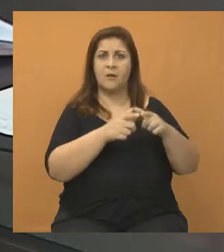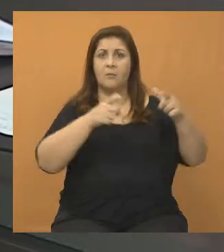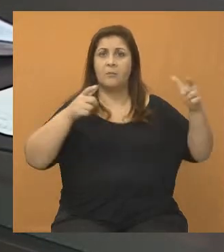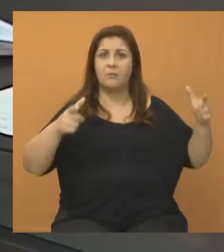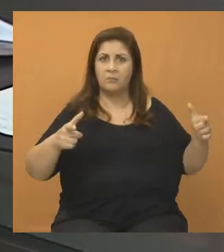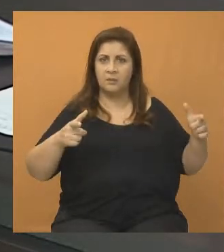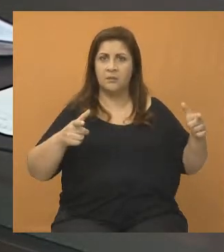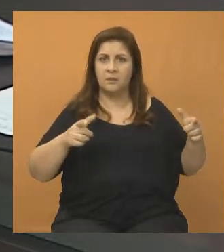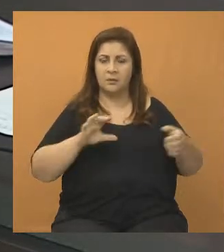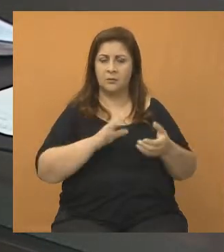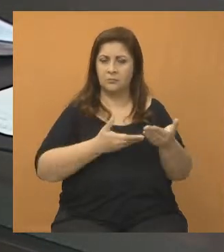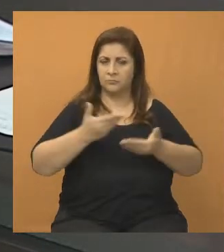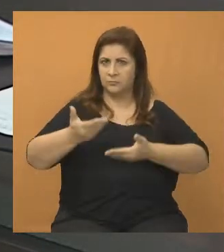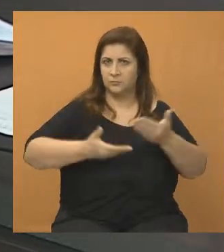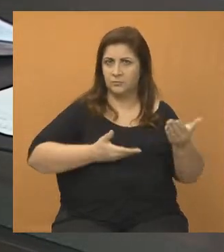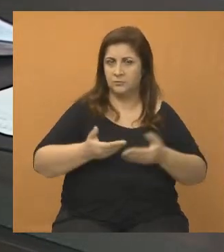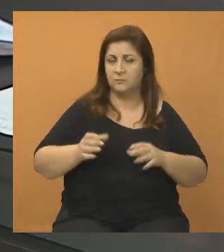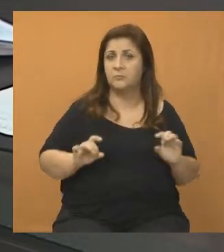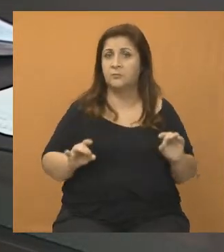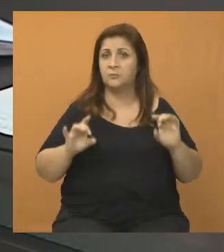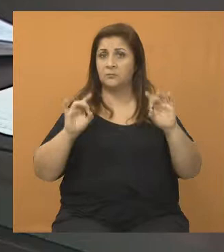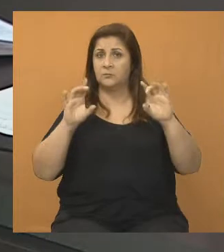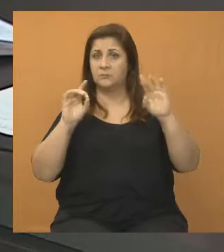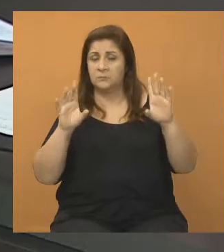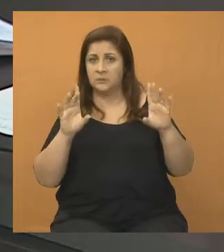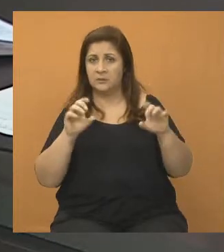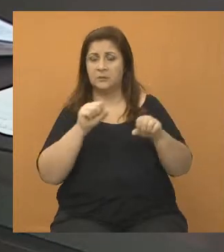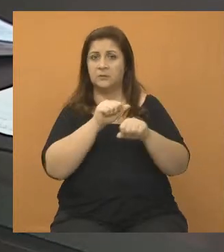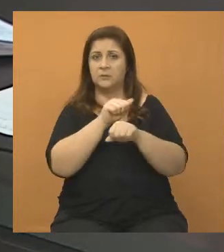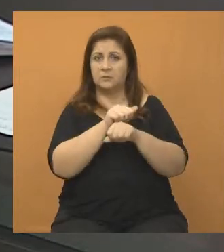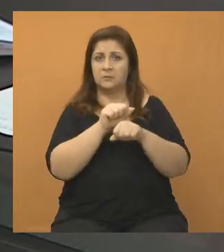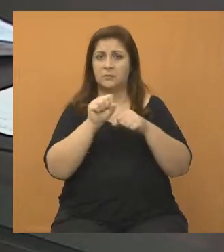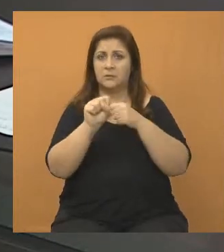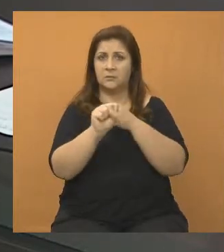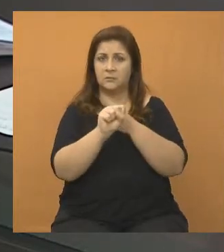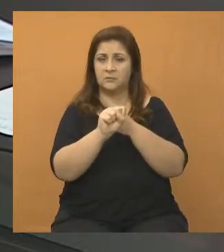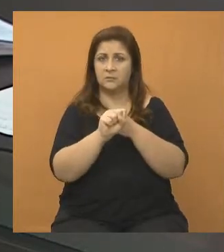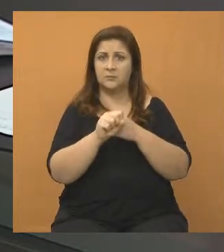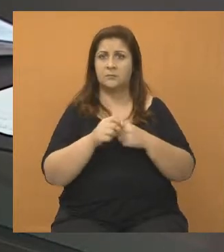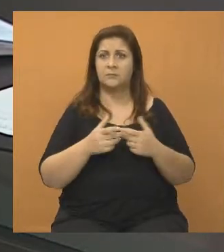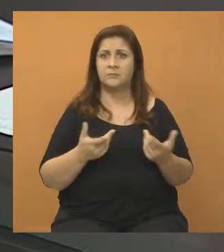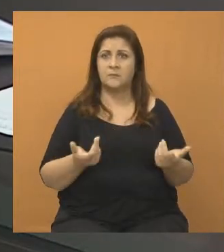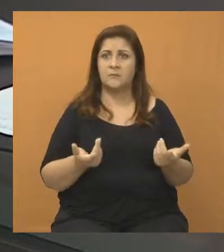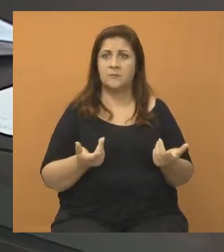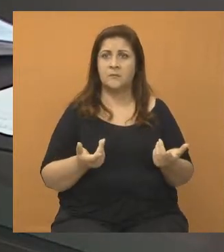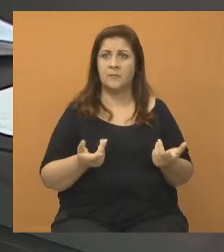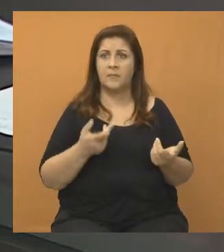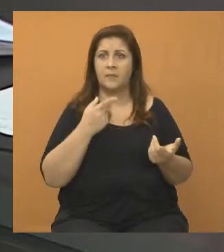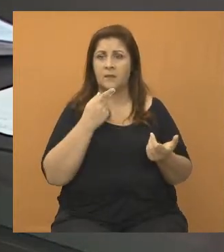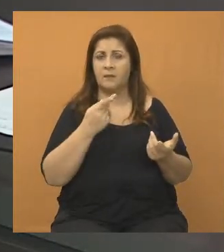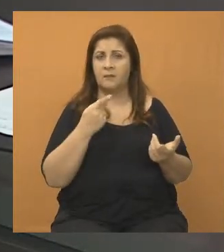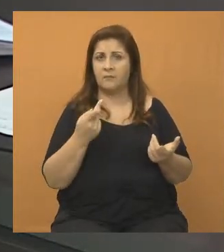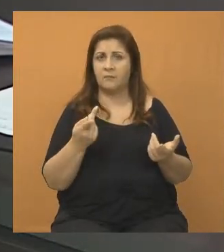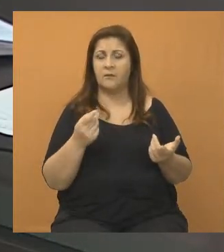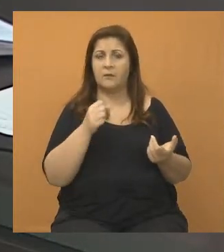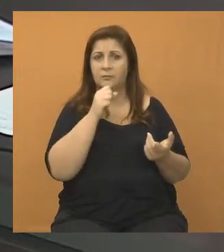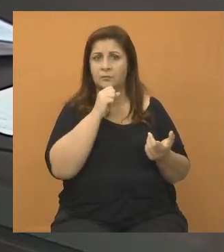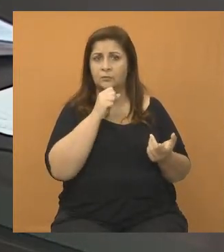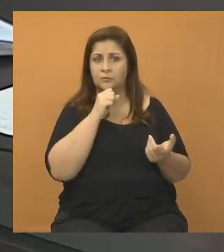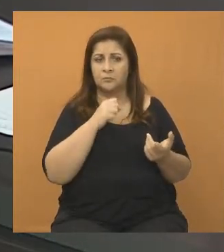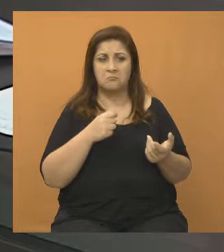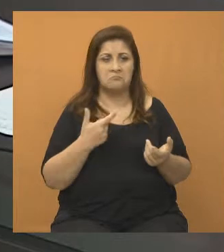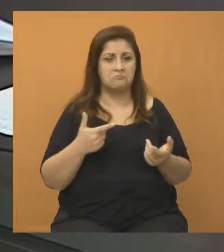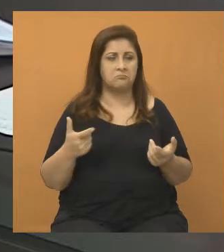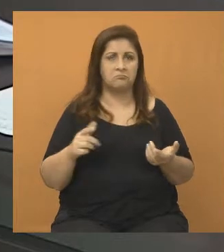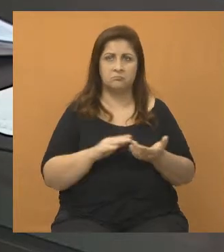proteção especializado da assistência social, que aí entra o Centro Dia, assim como outras ações, não